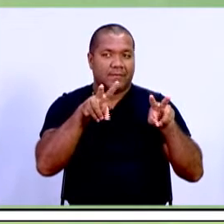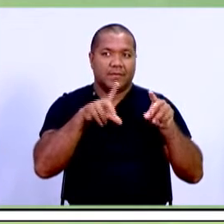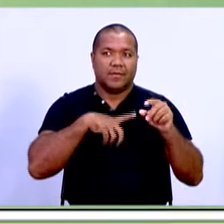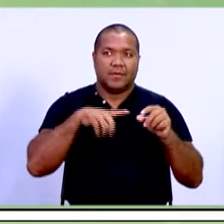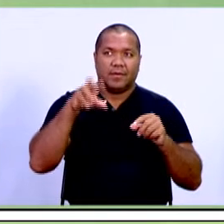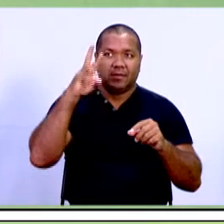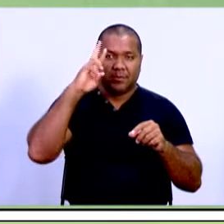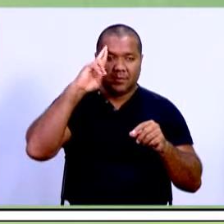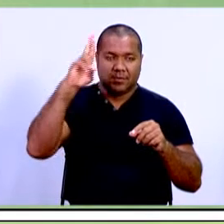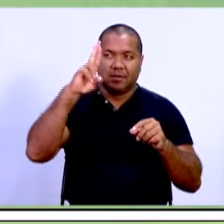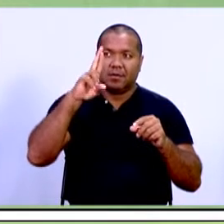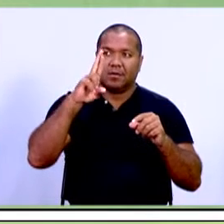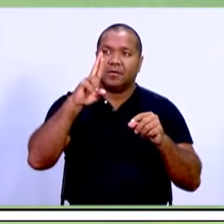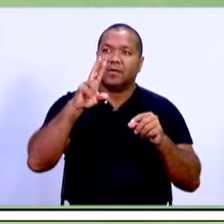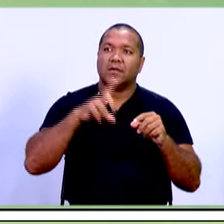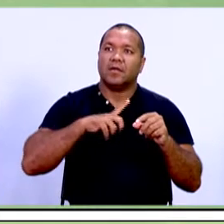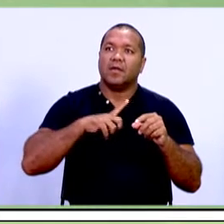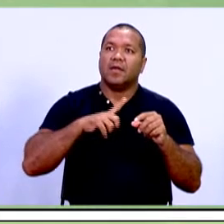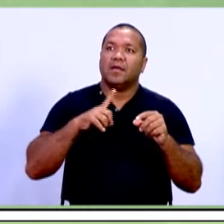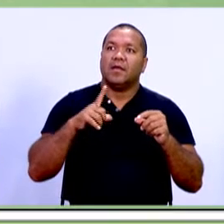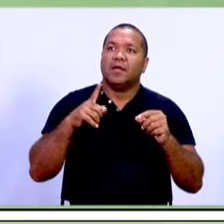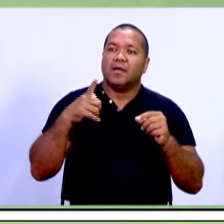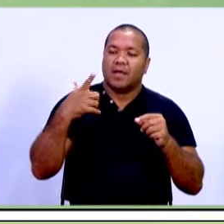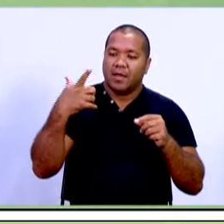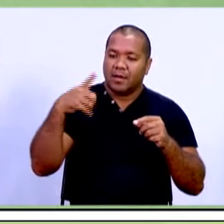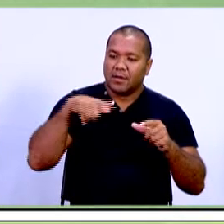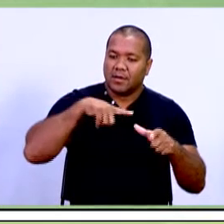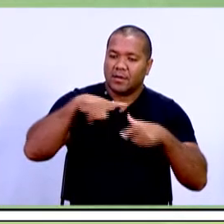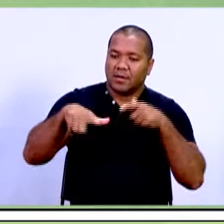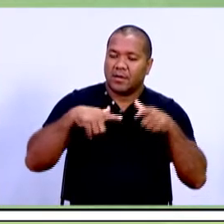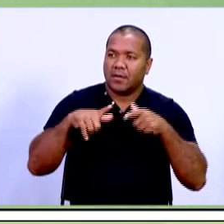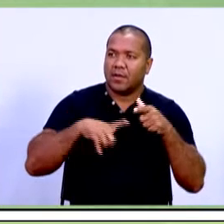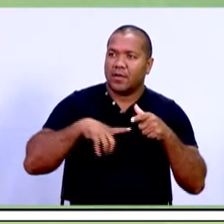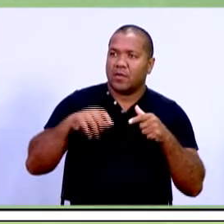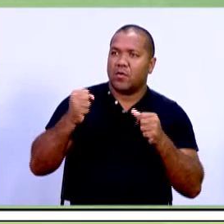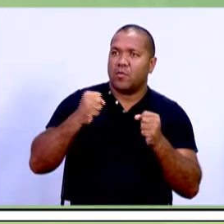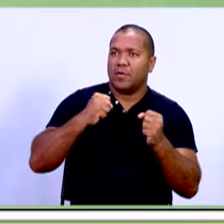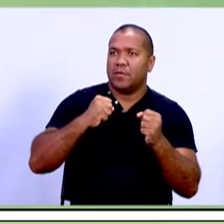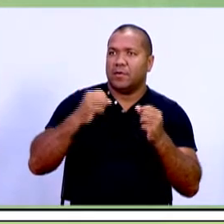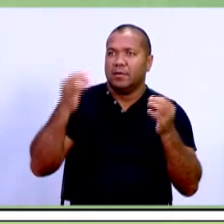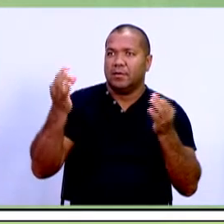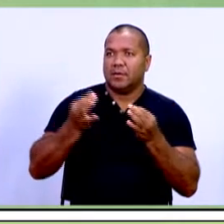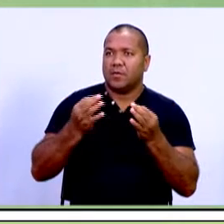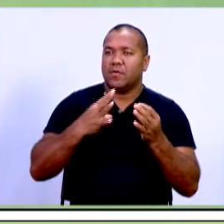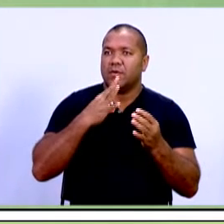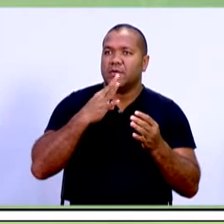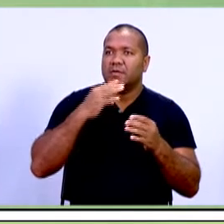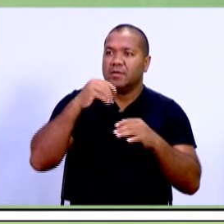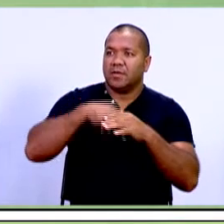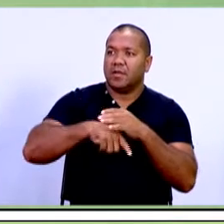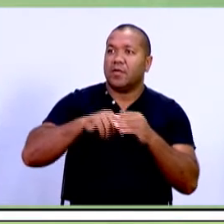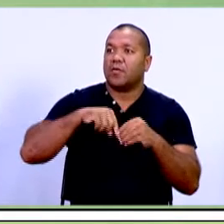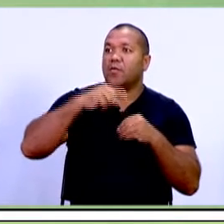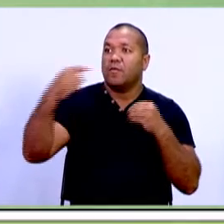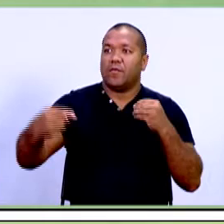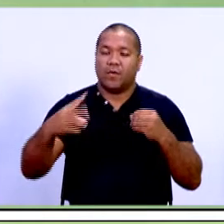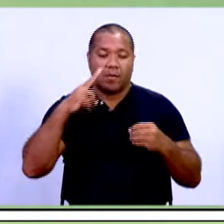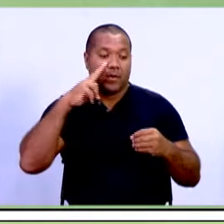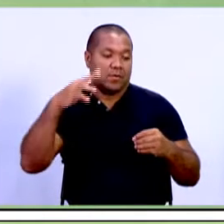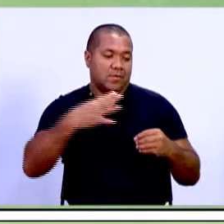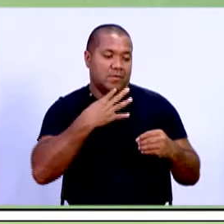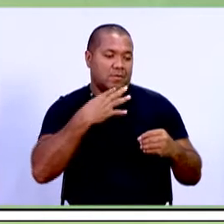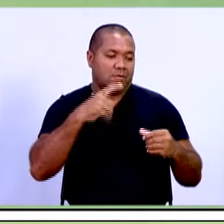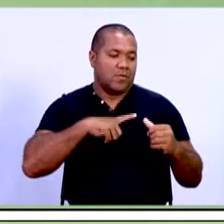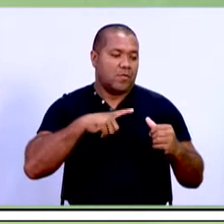Diretoria de Gestão de TI, que é consolidar-se como uma organização eficiente, reconhecida tanto interna quanto externamente pela qualidade